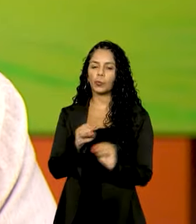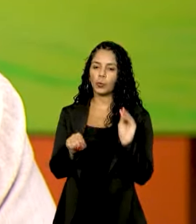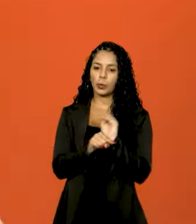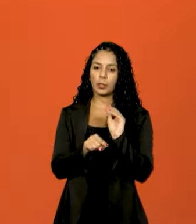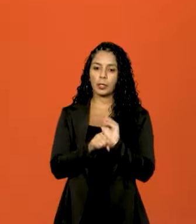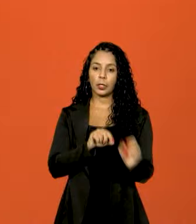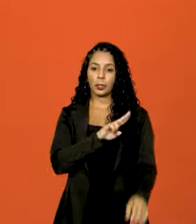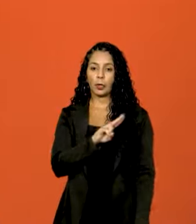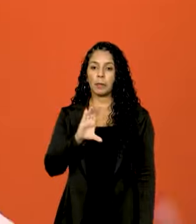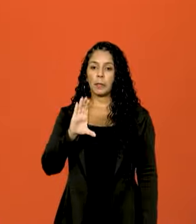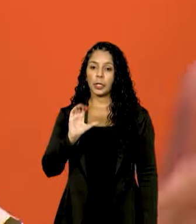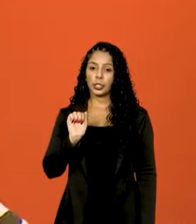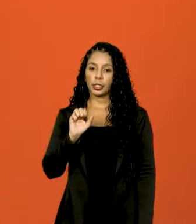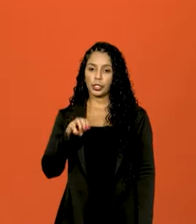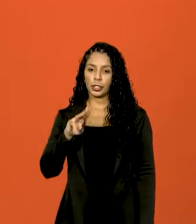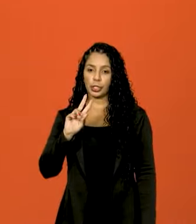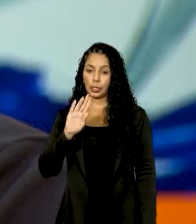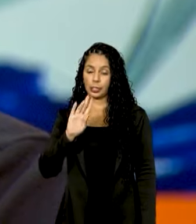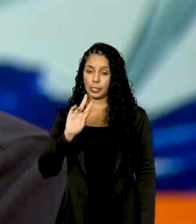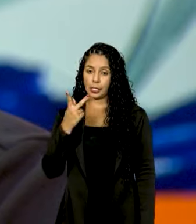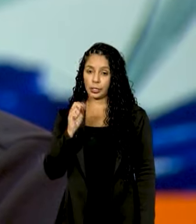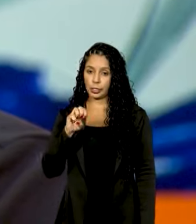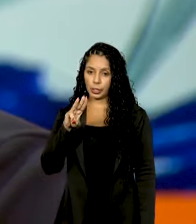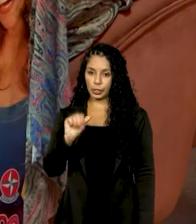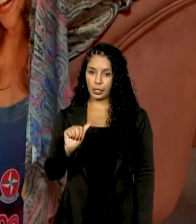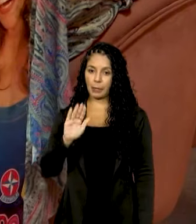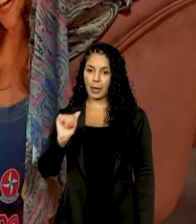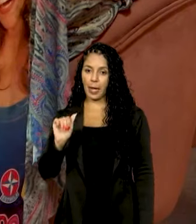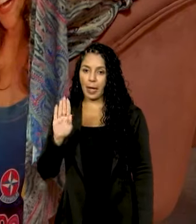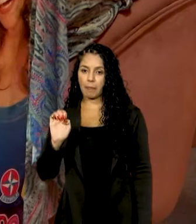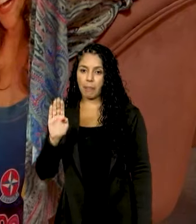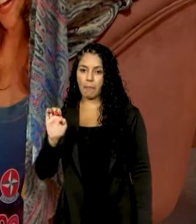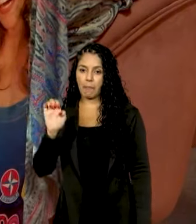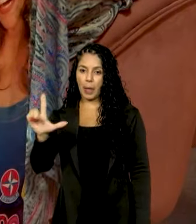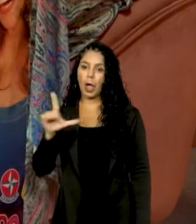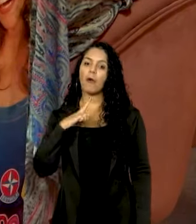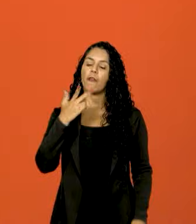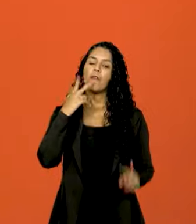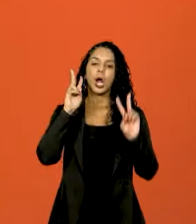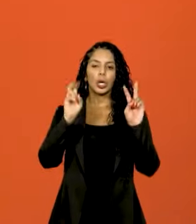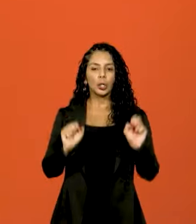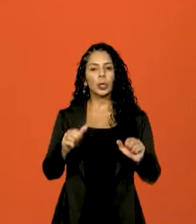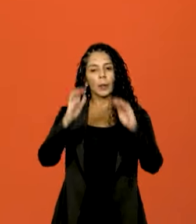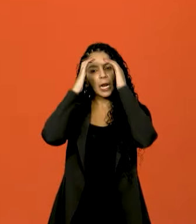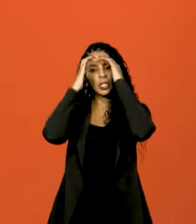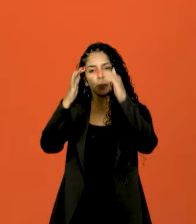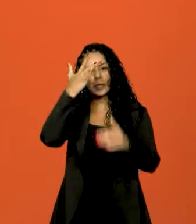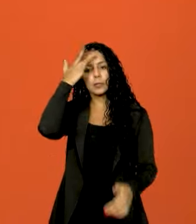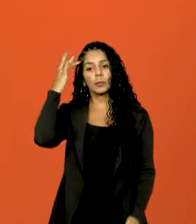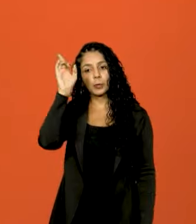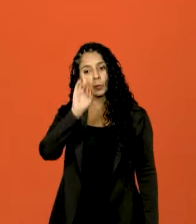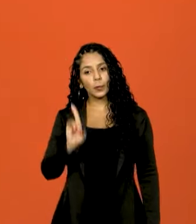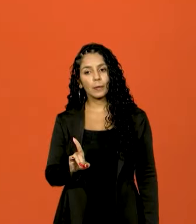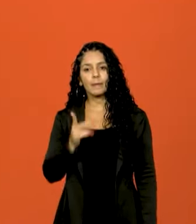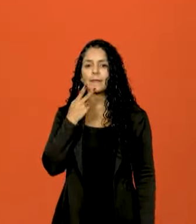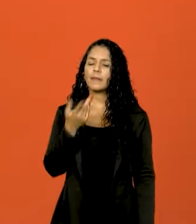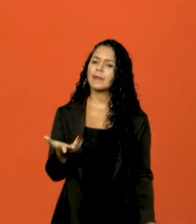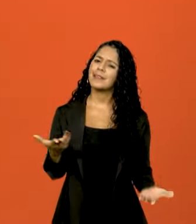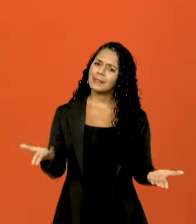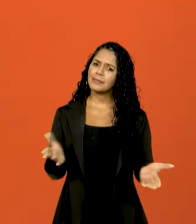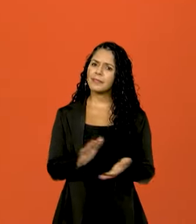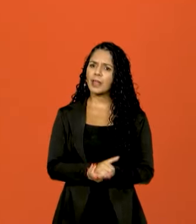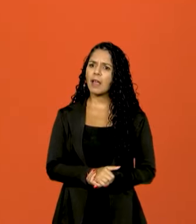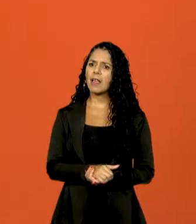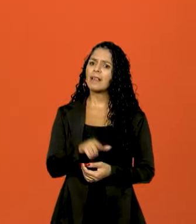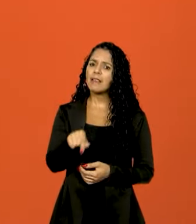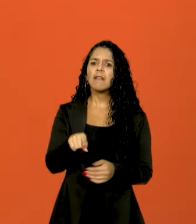chama Chama a Bebel. É um filme que trata de questões... de respeito a pessoas com deficiência. E aí a gente falando assim, gente, até que